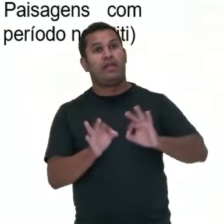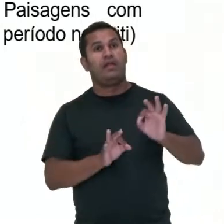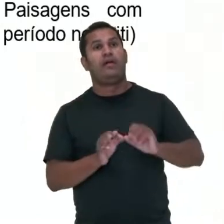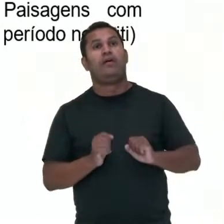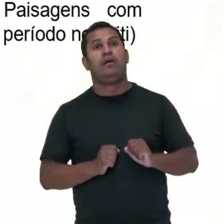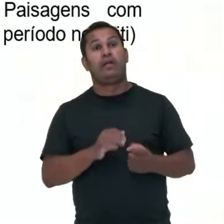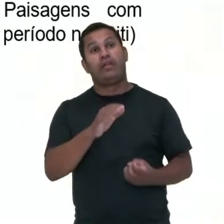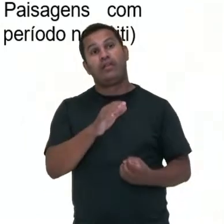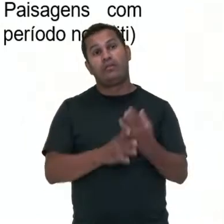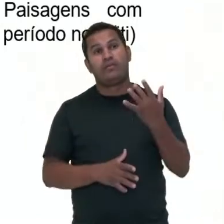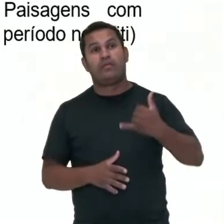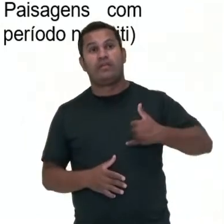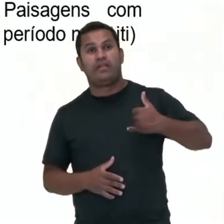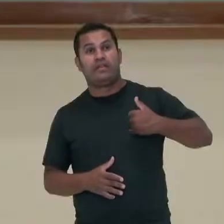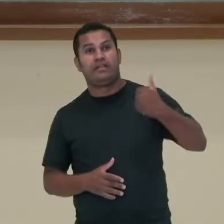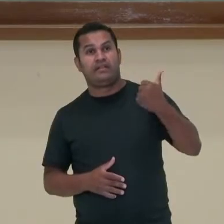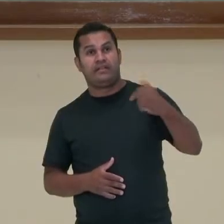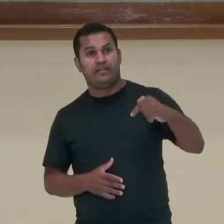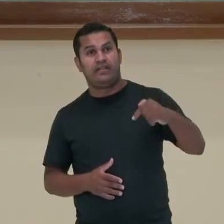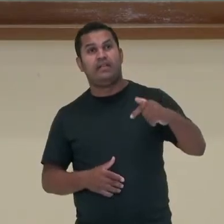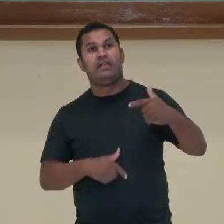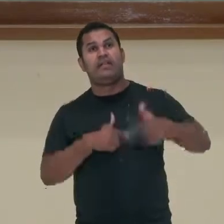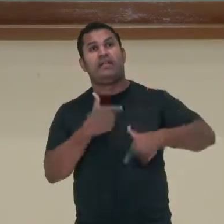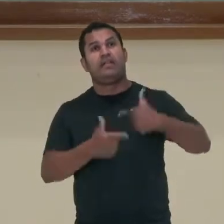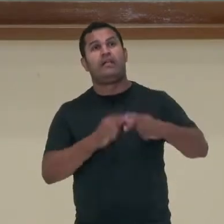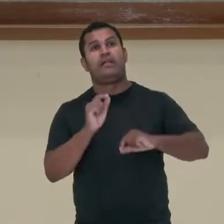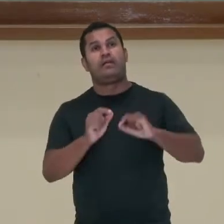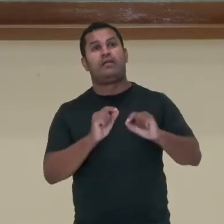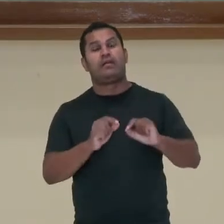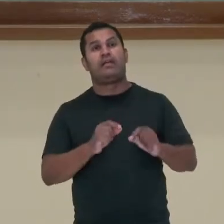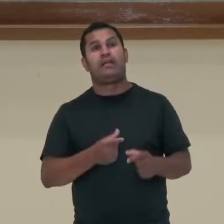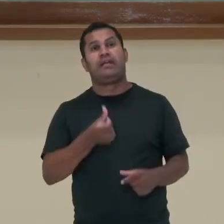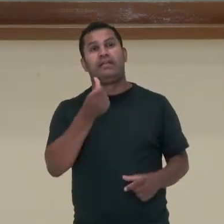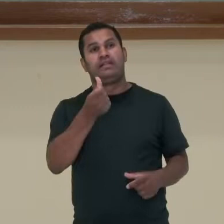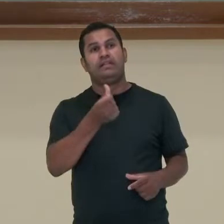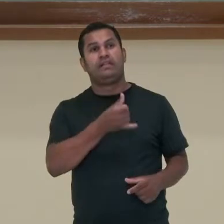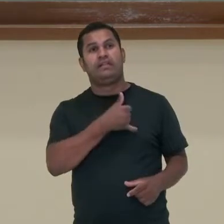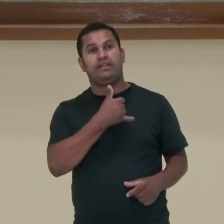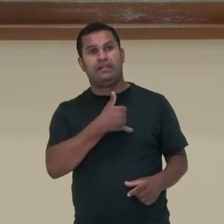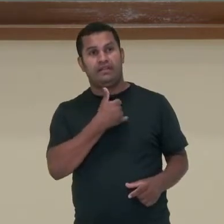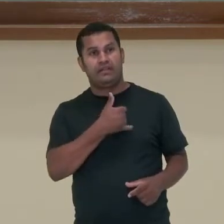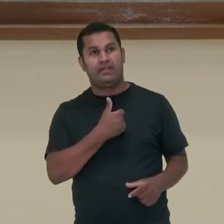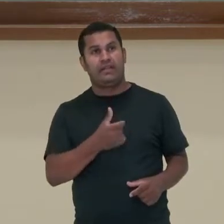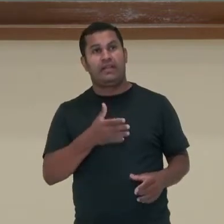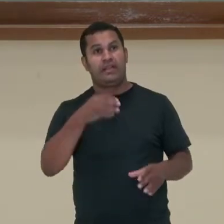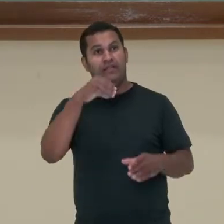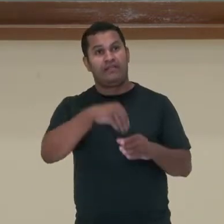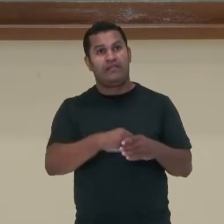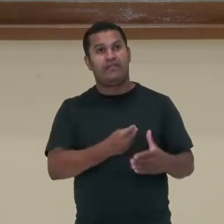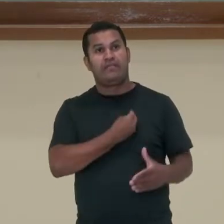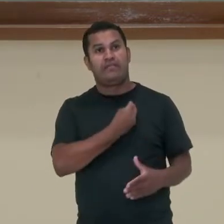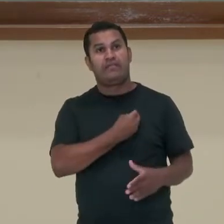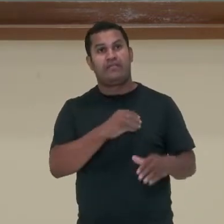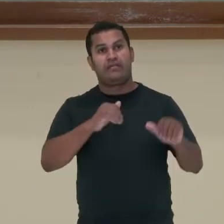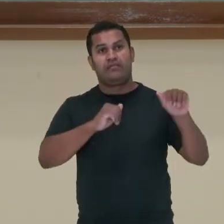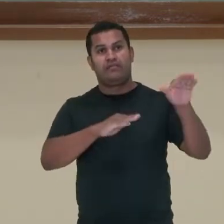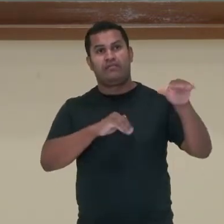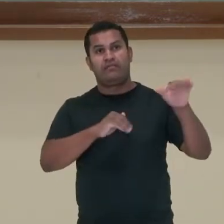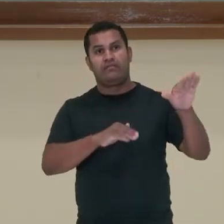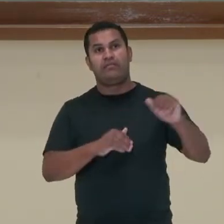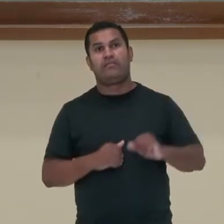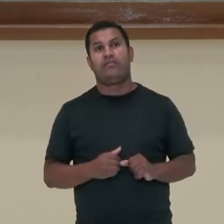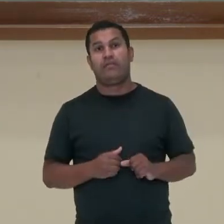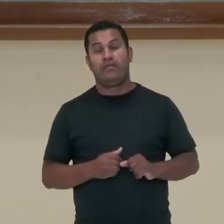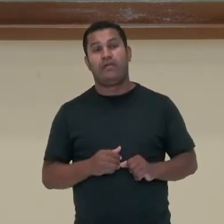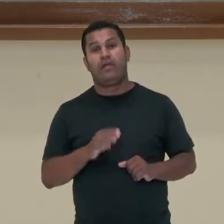só falando sobre esse comecinho dele, o pai de Gauguin era jornalista, a mãe dele tinha descendência